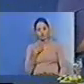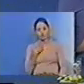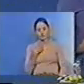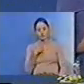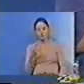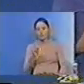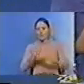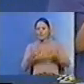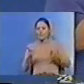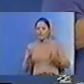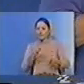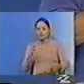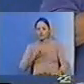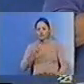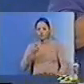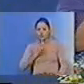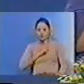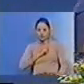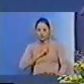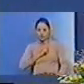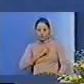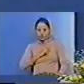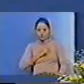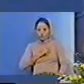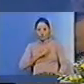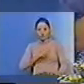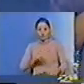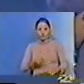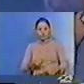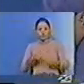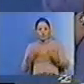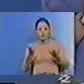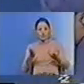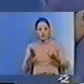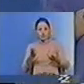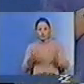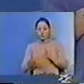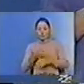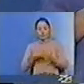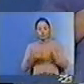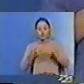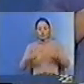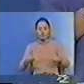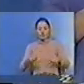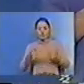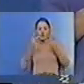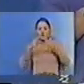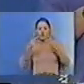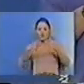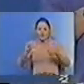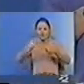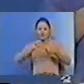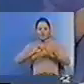Mas ele não fica satisfeito com isso. Aí cria essa lei terrível, a lei do aborto. Gente, eu não